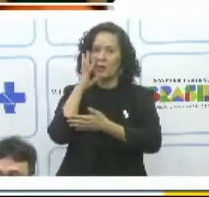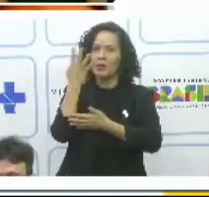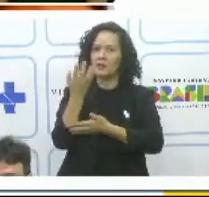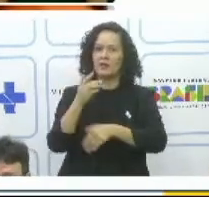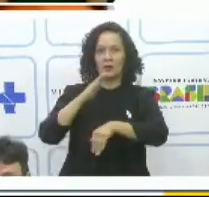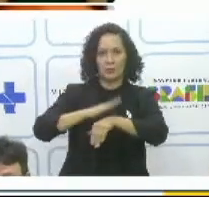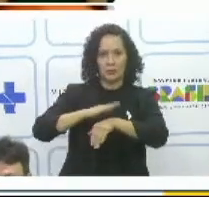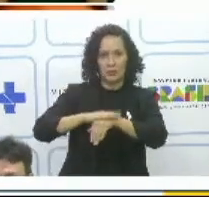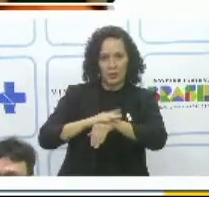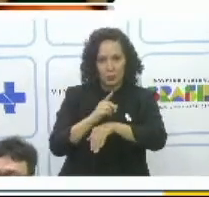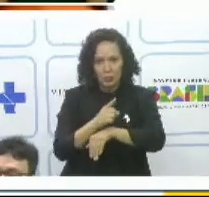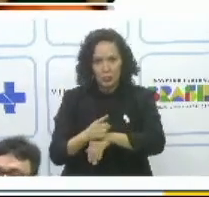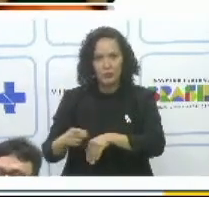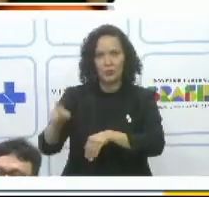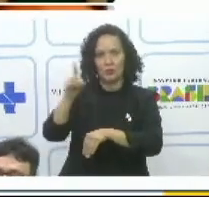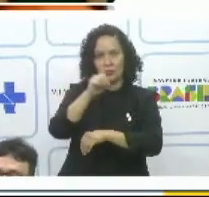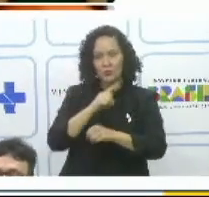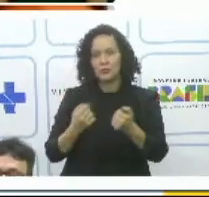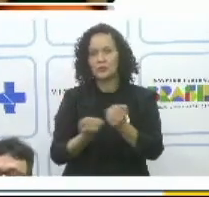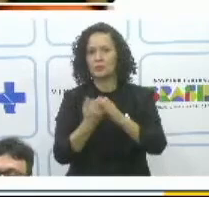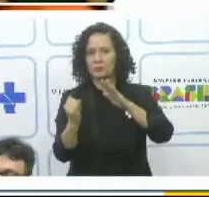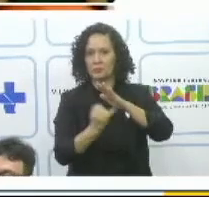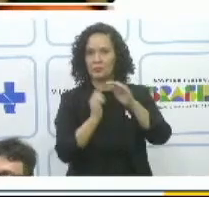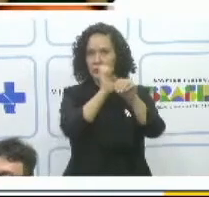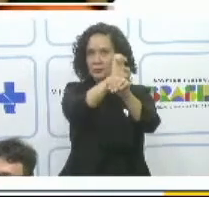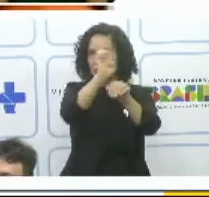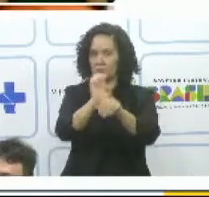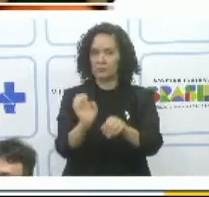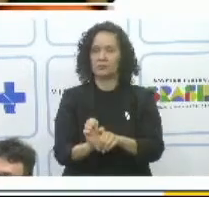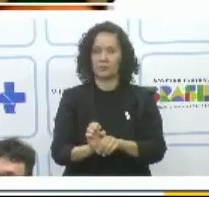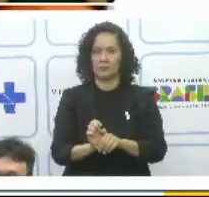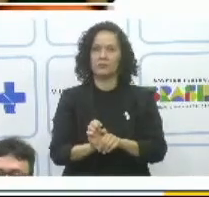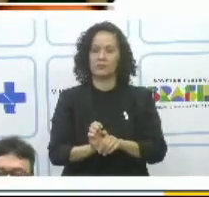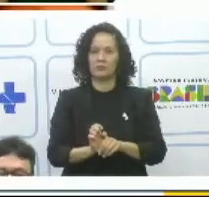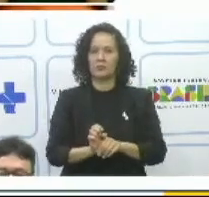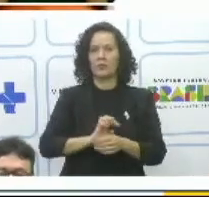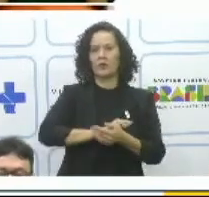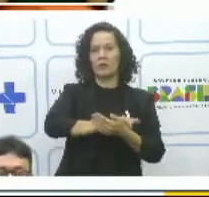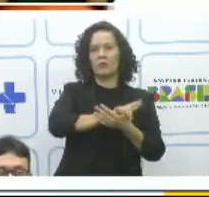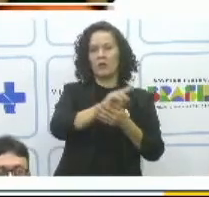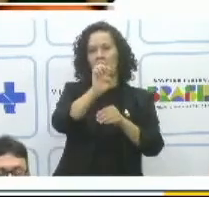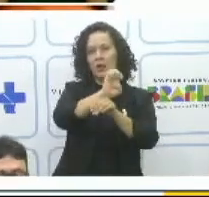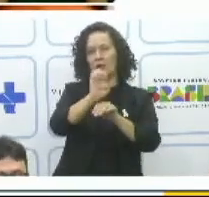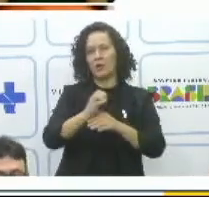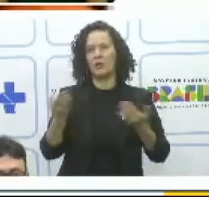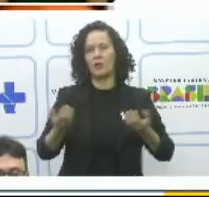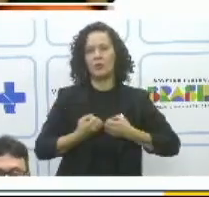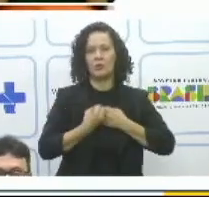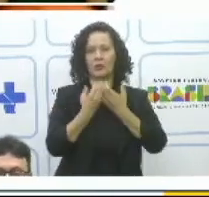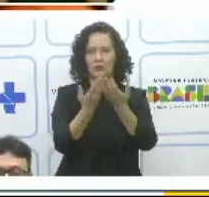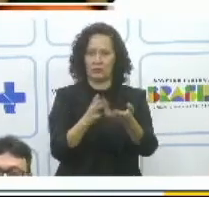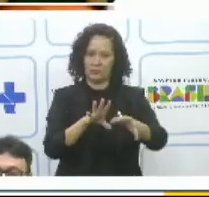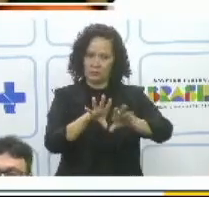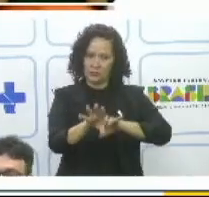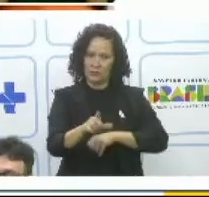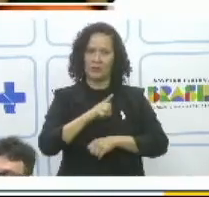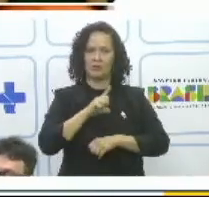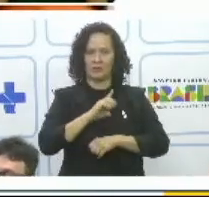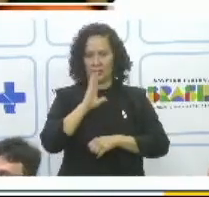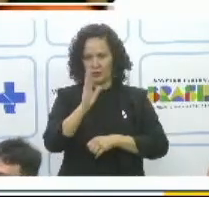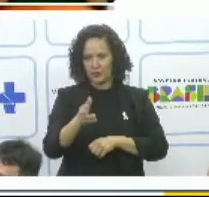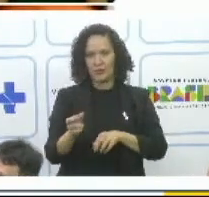ciclo de apoio institucional aos estados, né? Tanto que muitos estados hoje já têm ofertas de formação, já